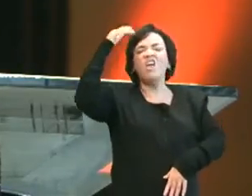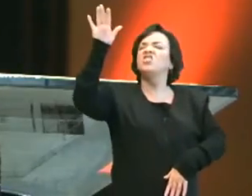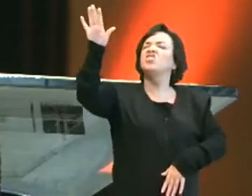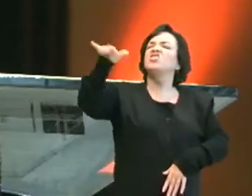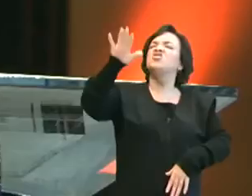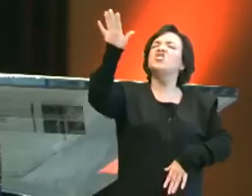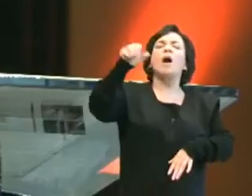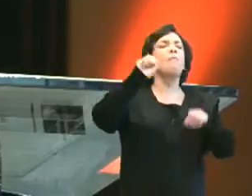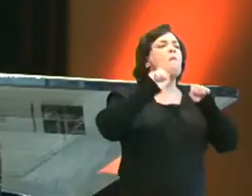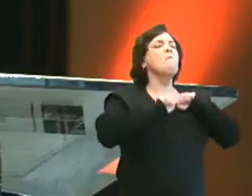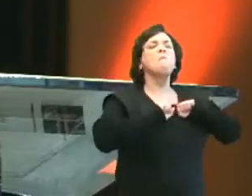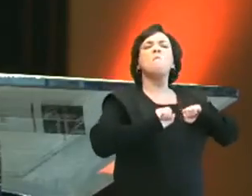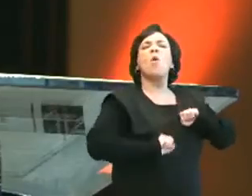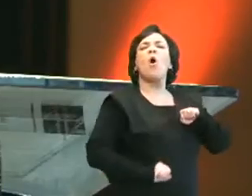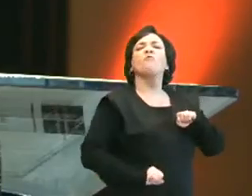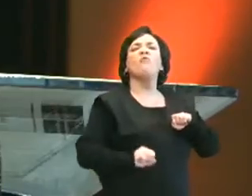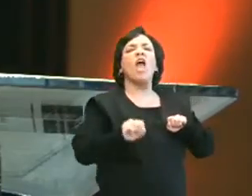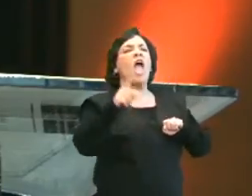profetas de Azera.